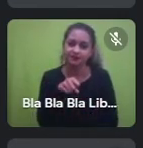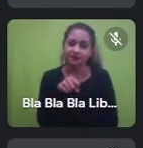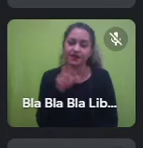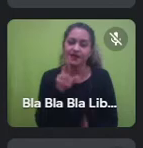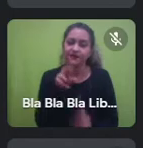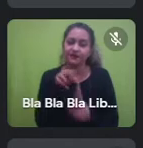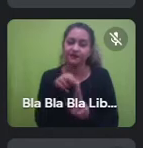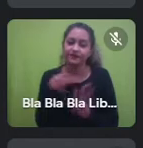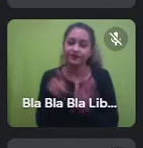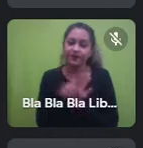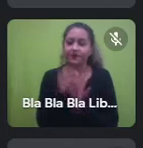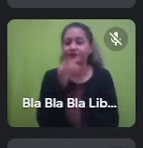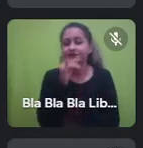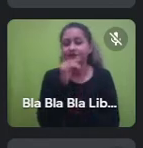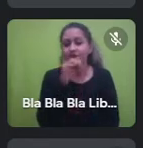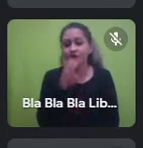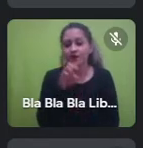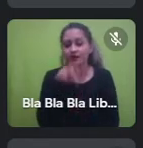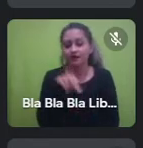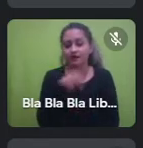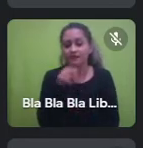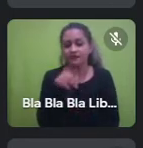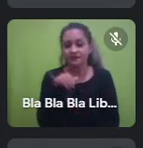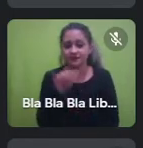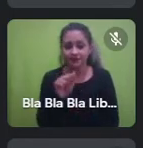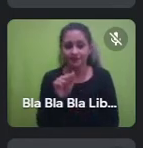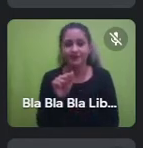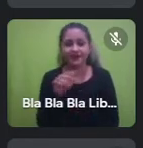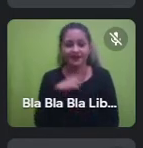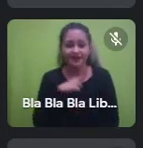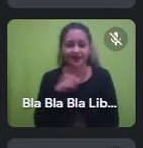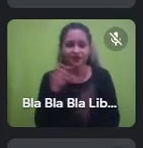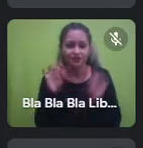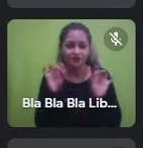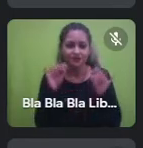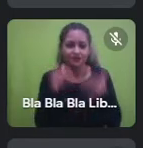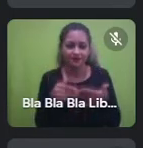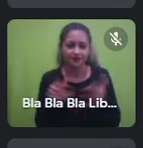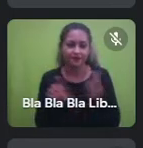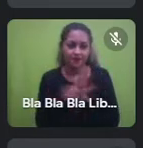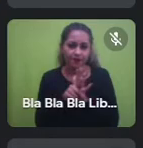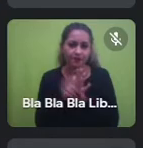diferenças, né? Por exemplo, a enzima glutationase transferase, que é uma enzima de biotransformação hepática.